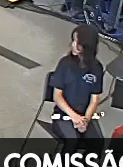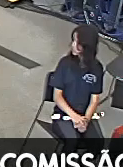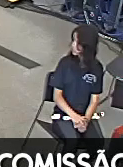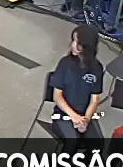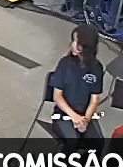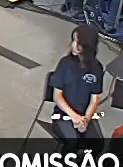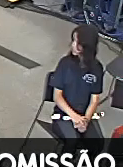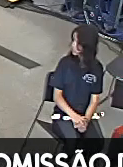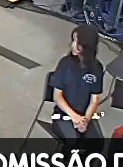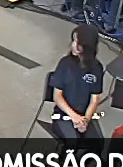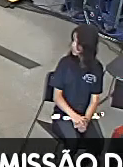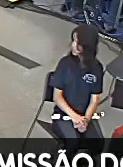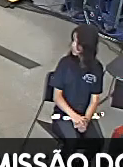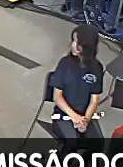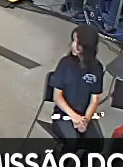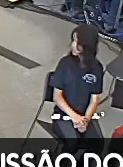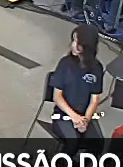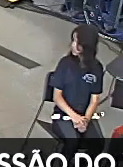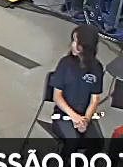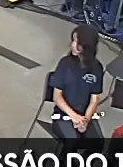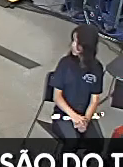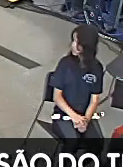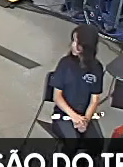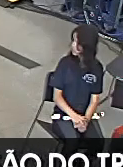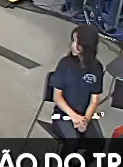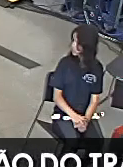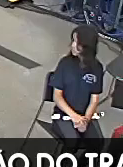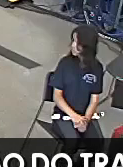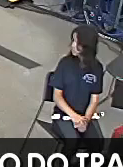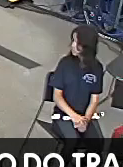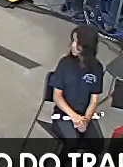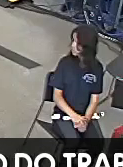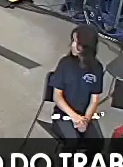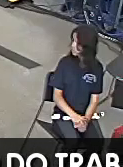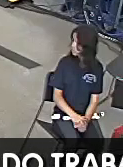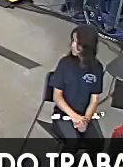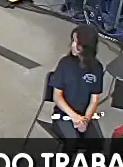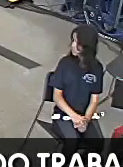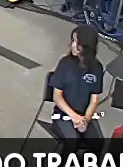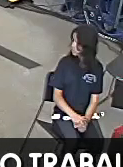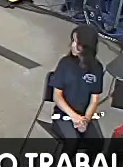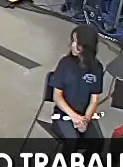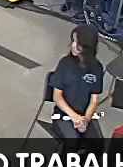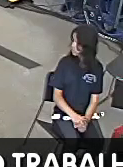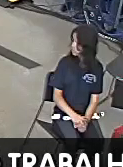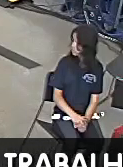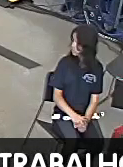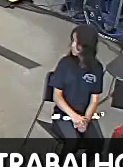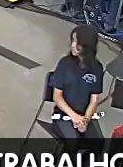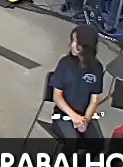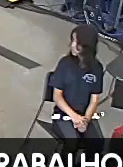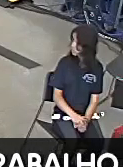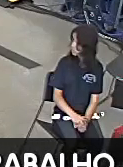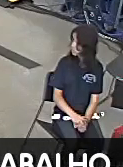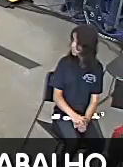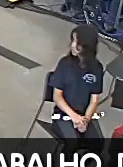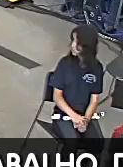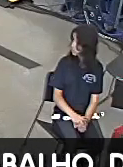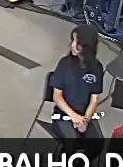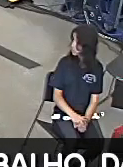em que recordamos São Domingos, que está lá na base ao dizer que o grão amontoado